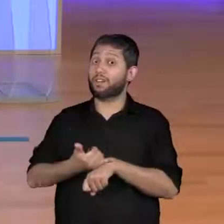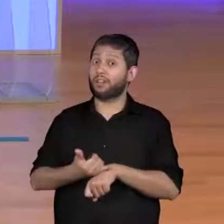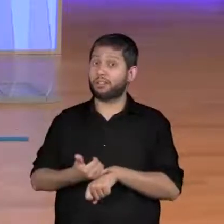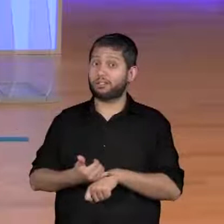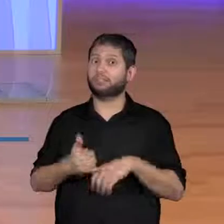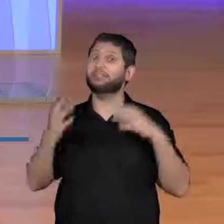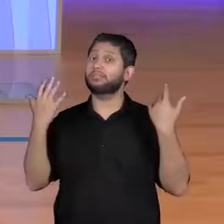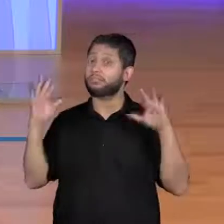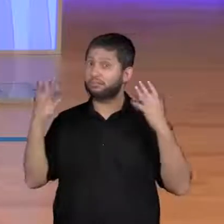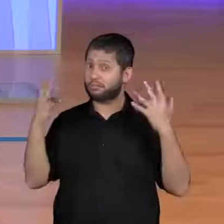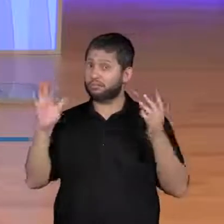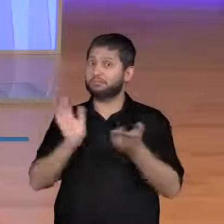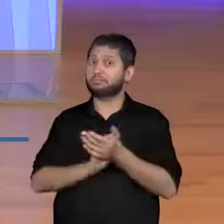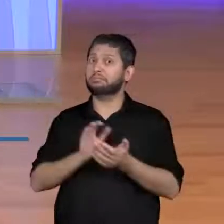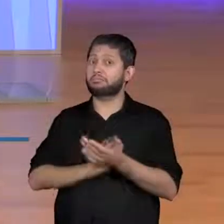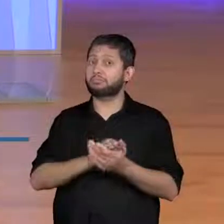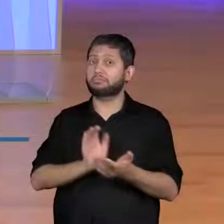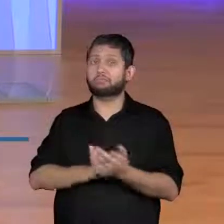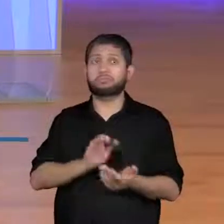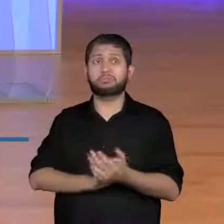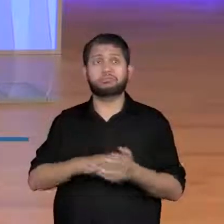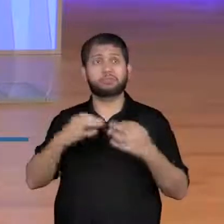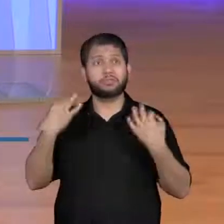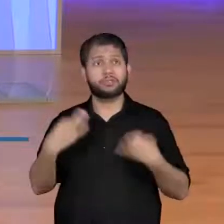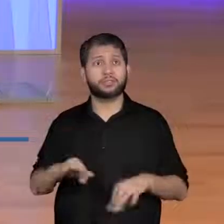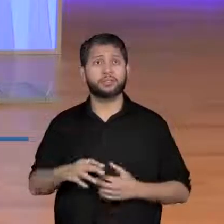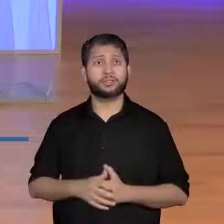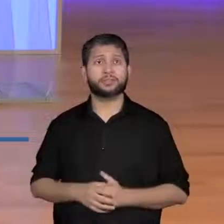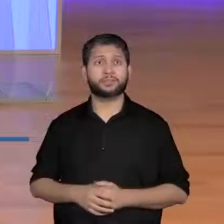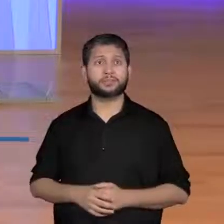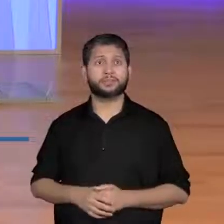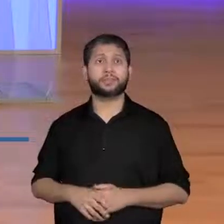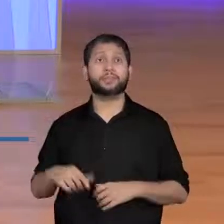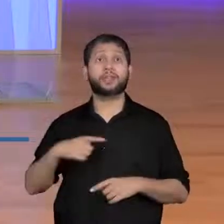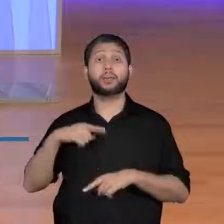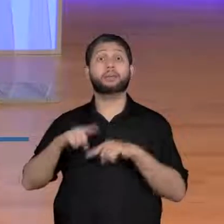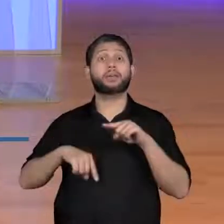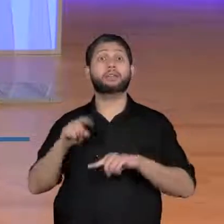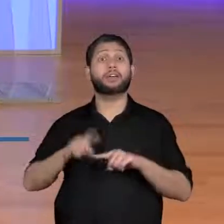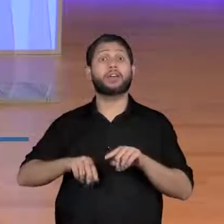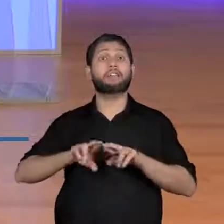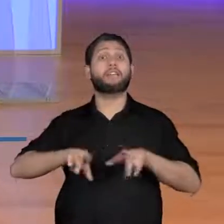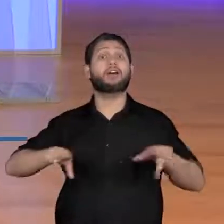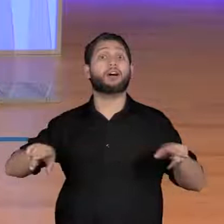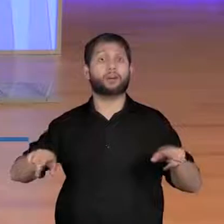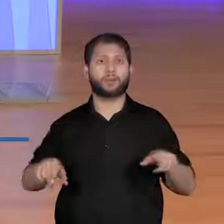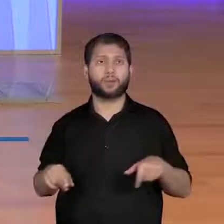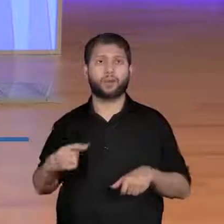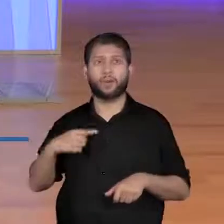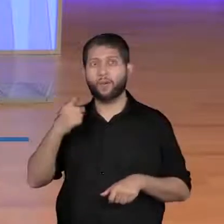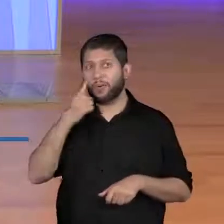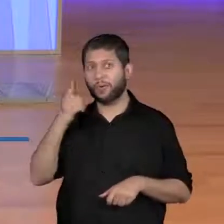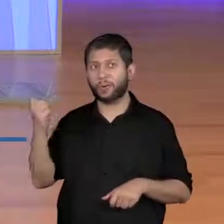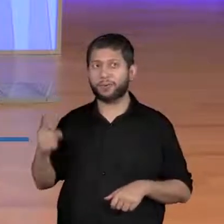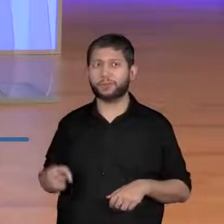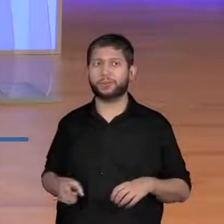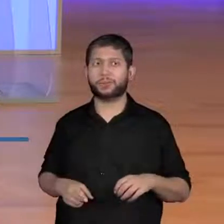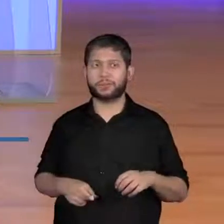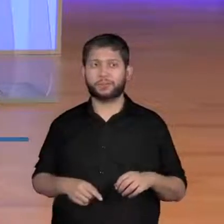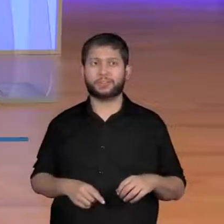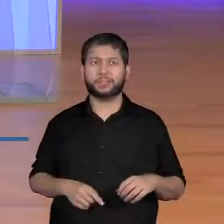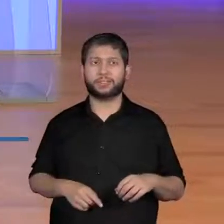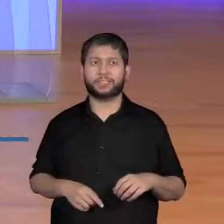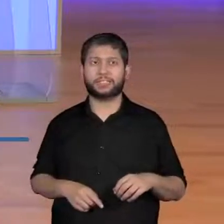Metal, é um tipo de metal. É um tipo de metal. Parabéns! Nós temos aqui também, olha só.